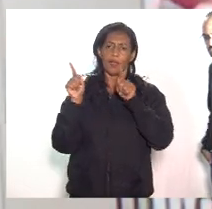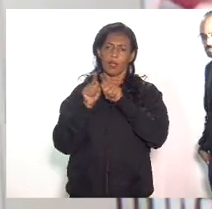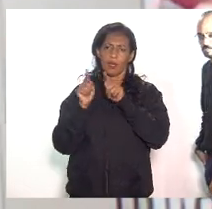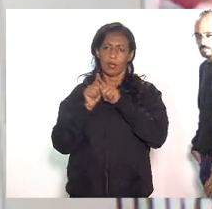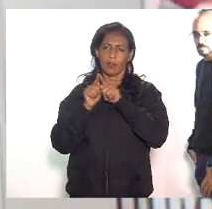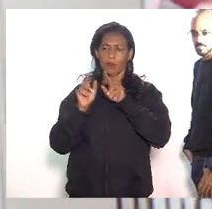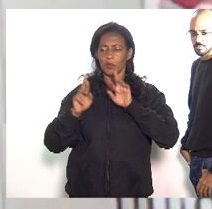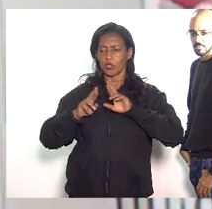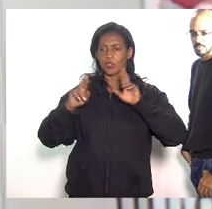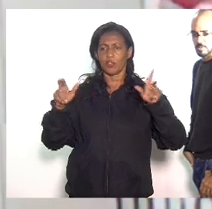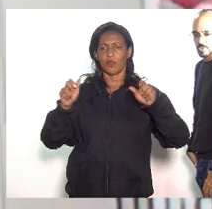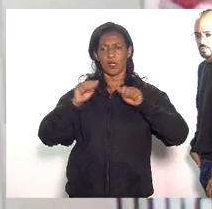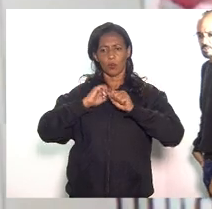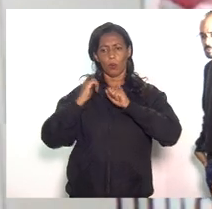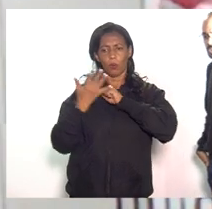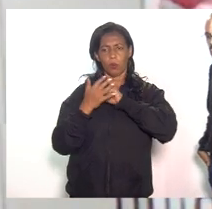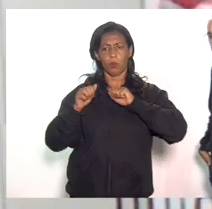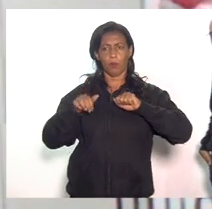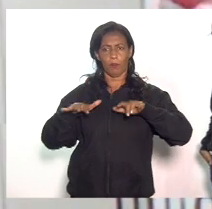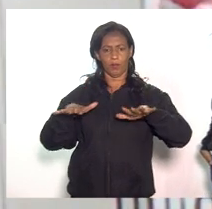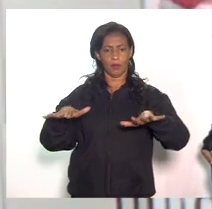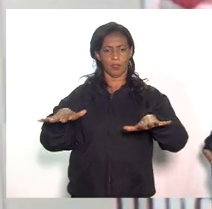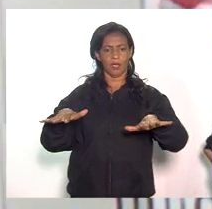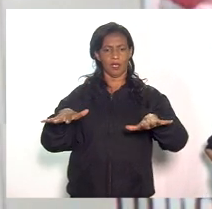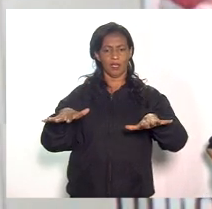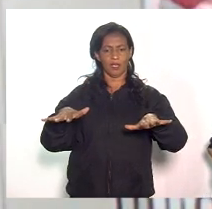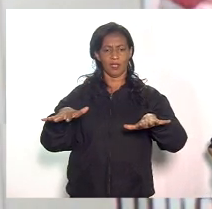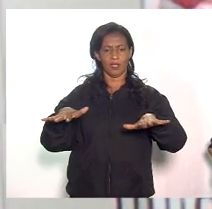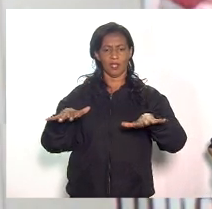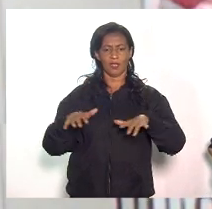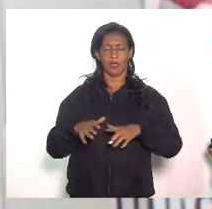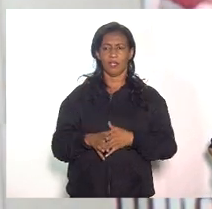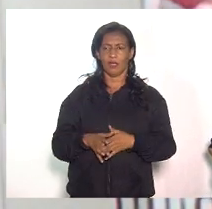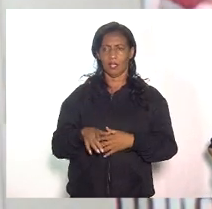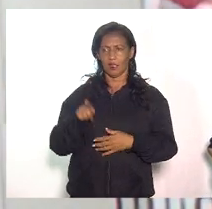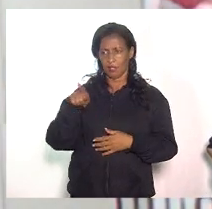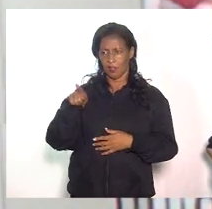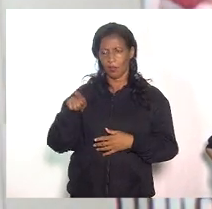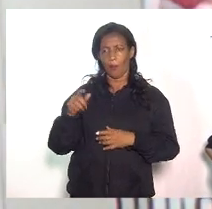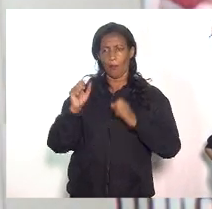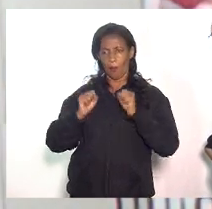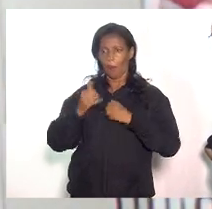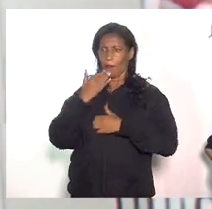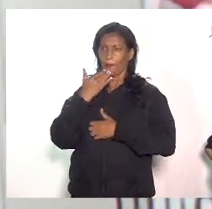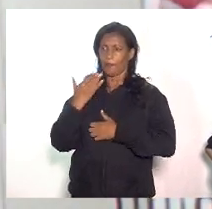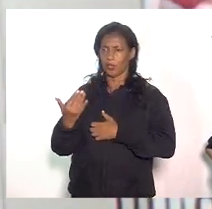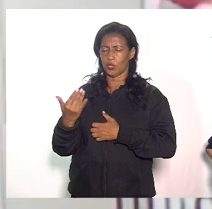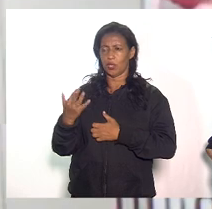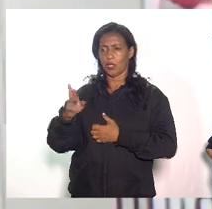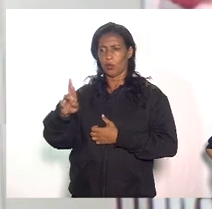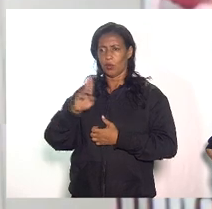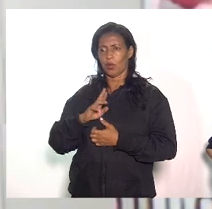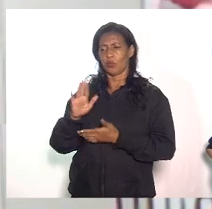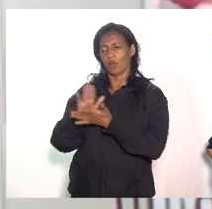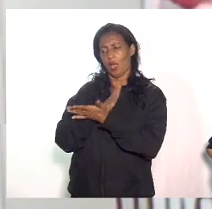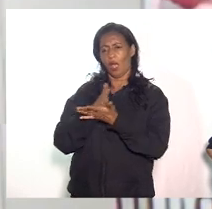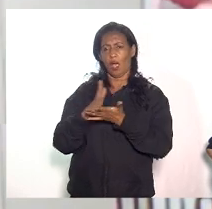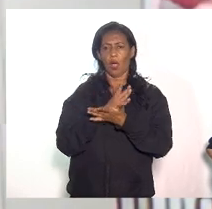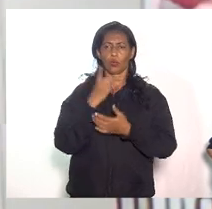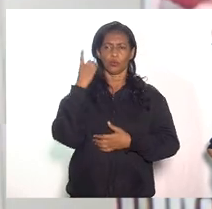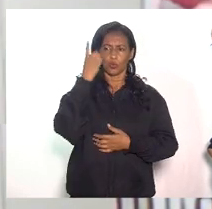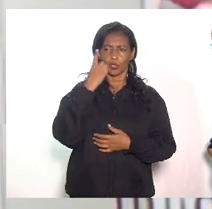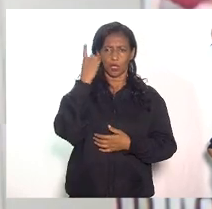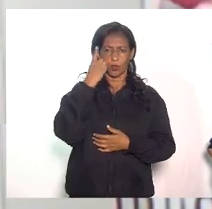diferenciado por conta da pandemia então queria fazer a vossa excelência a solicitação eu consultei alguns deputados antes de